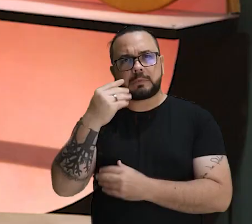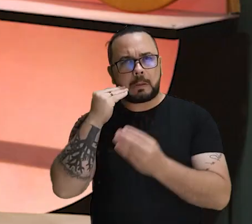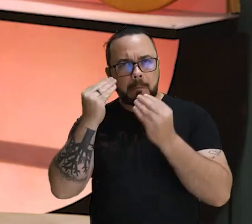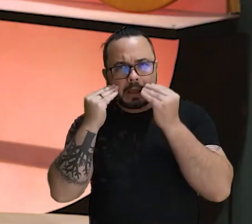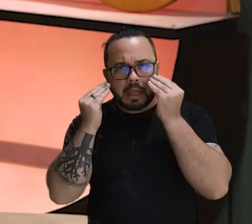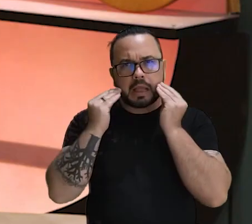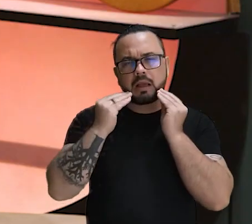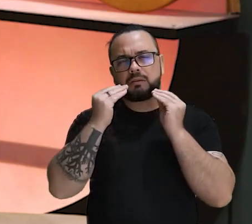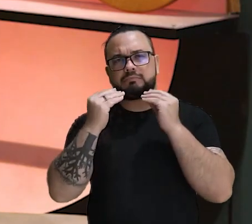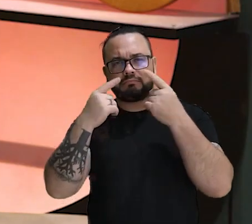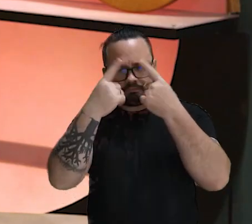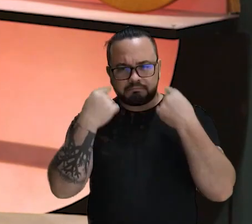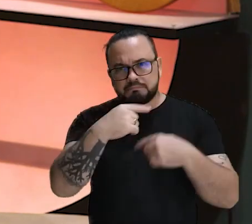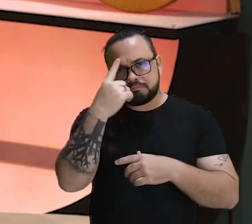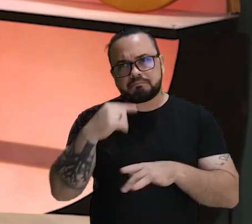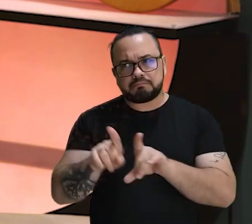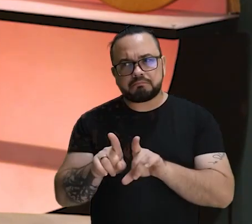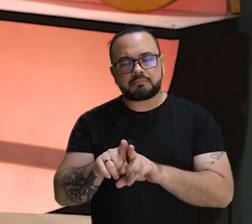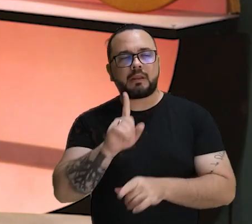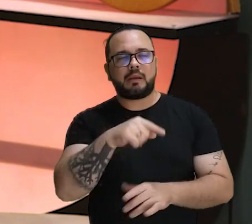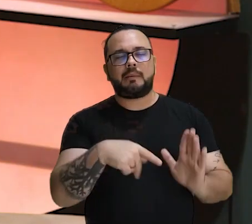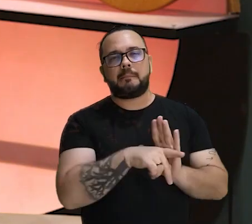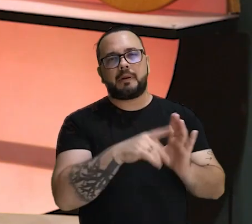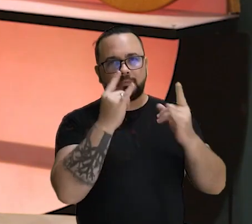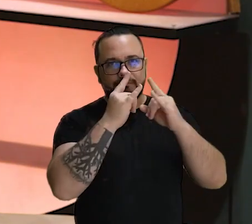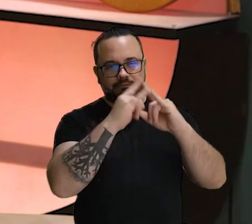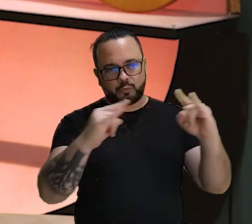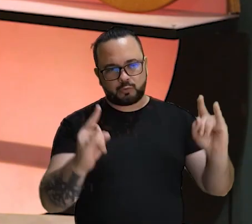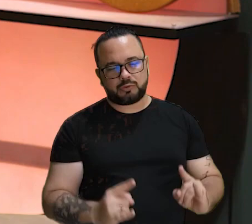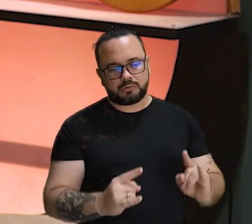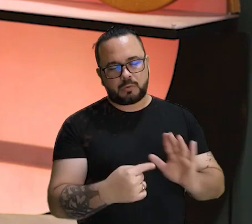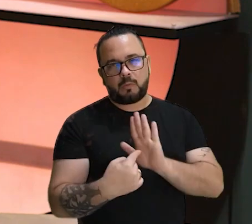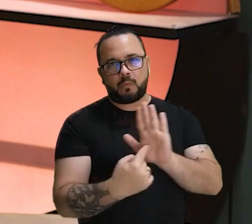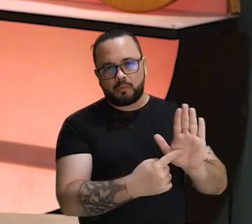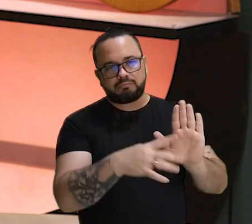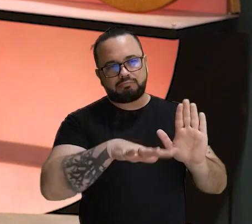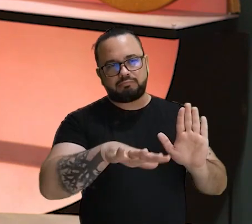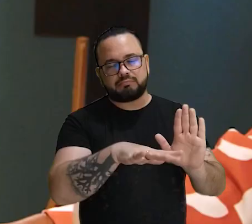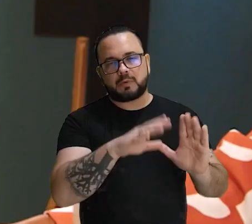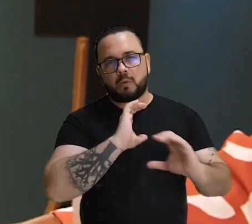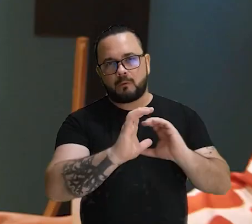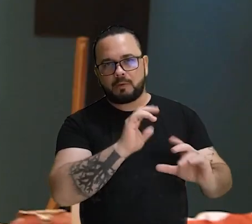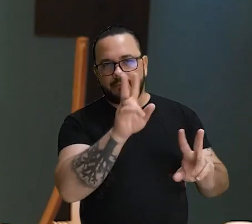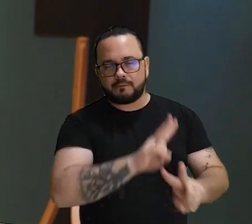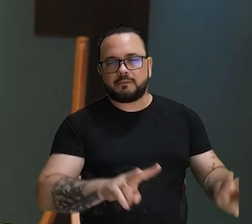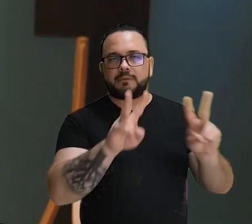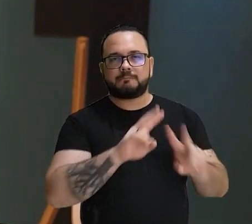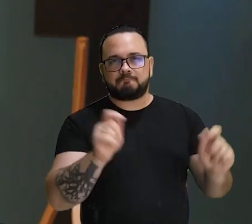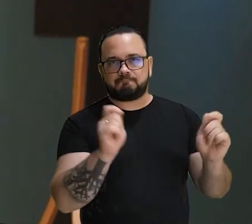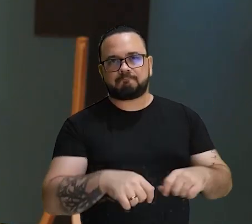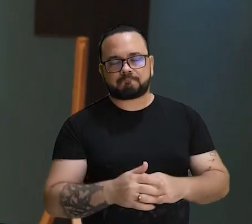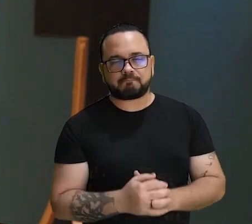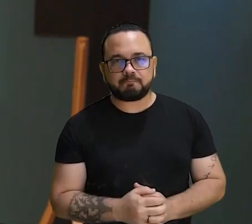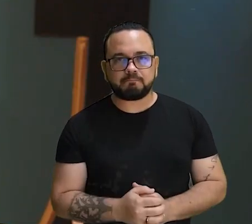Da maquiagem, do figurino. Isso acho que vem muito, né? Do circo, vem, né? Do de circo, entender, né? A coisa toda como um espetáculo e a comunicação visual, né?